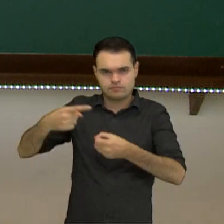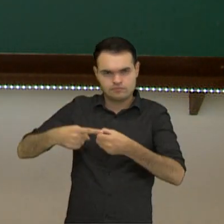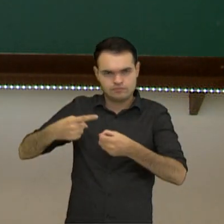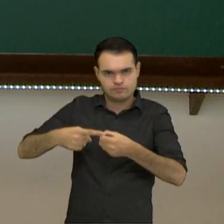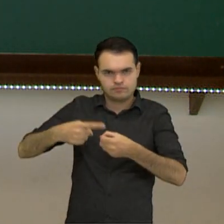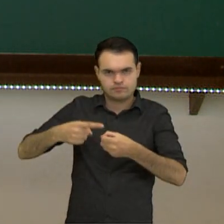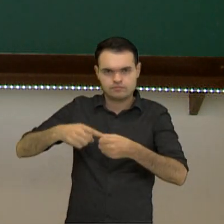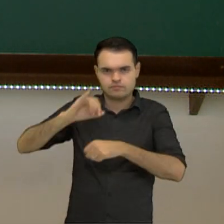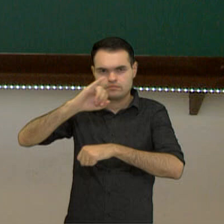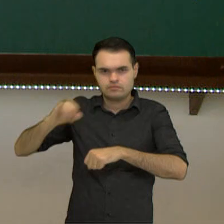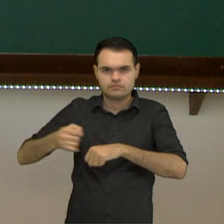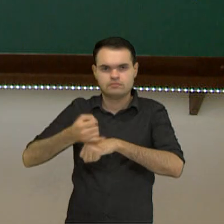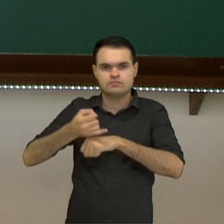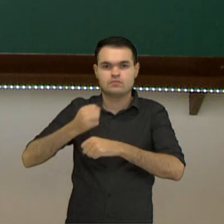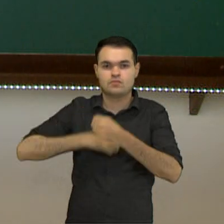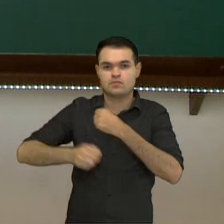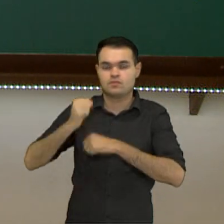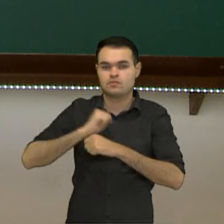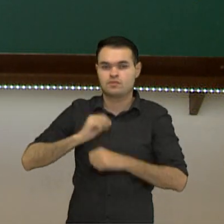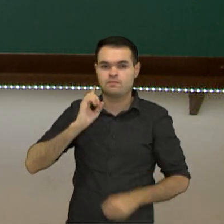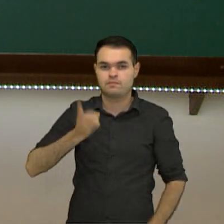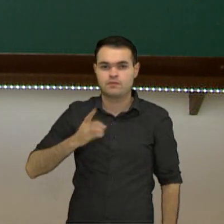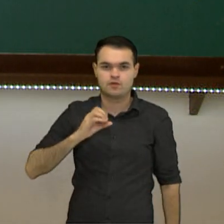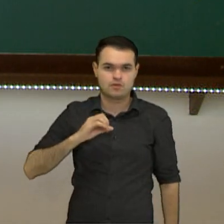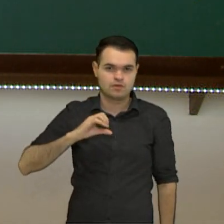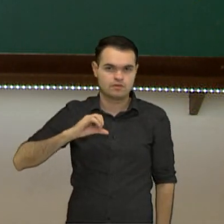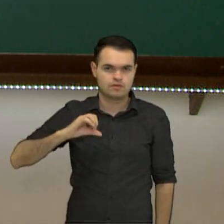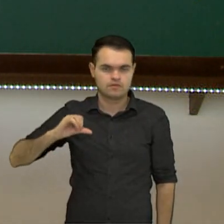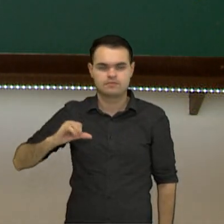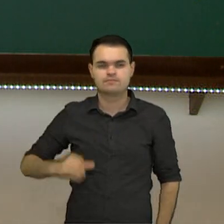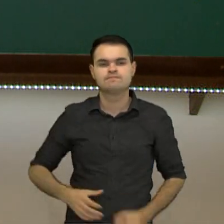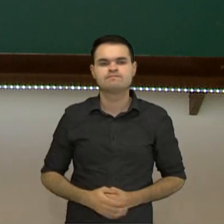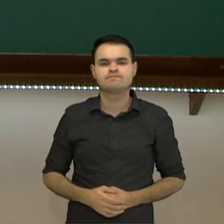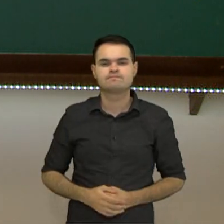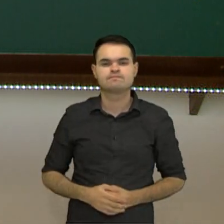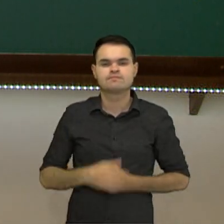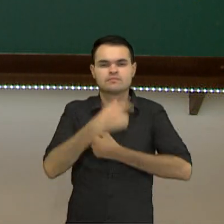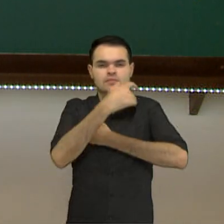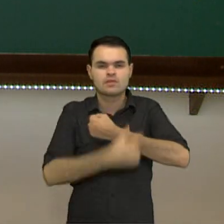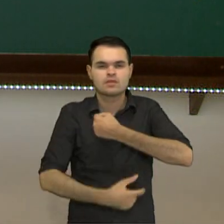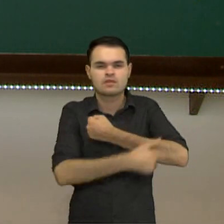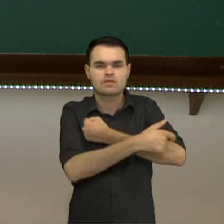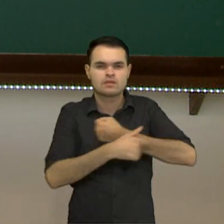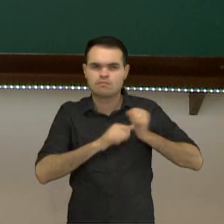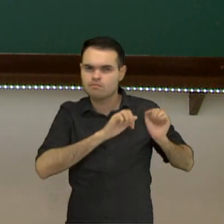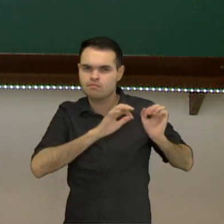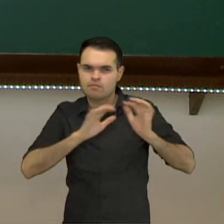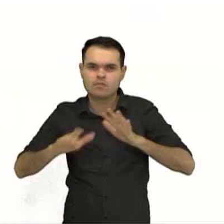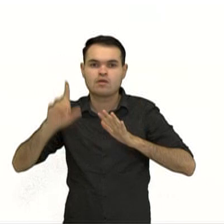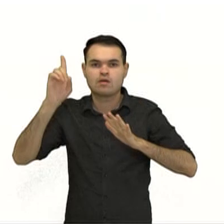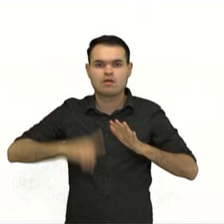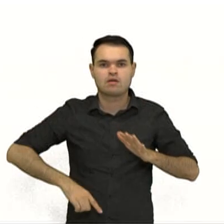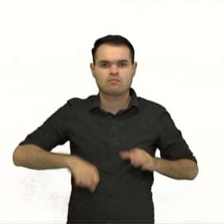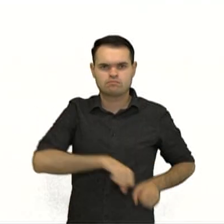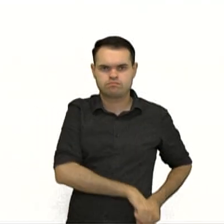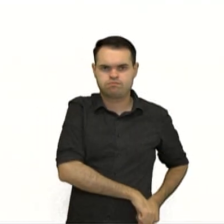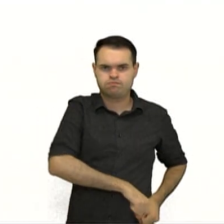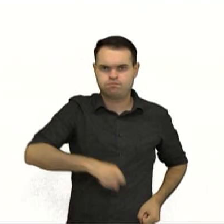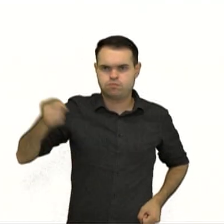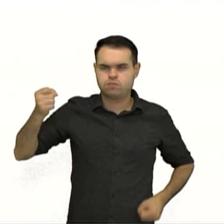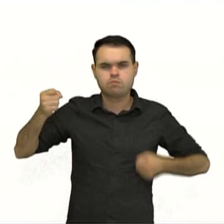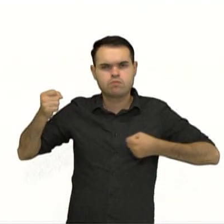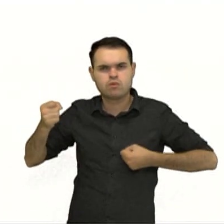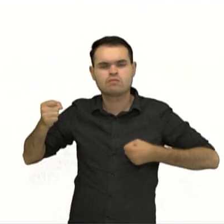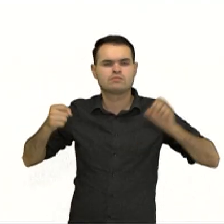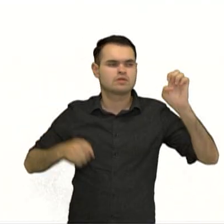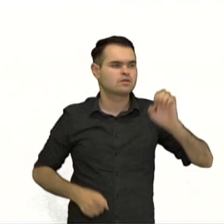cidade de Jerusalém no ano de 1099. As cruzadas foram expedições militares, né, que partiram